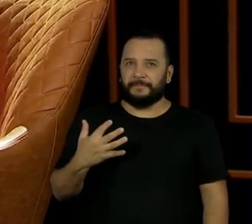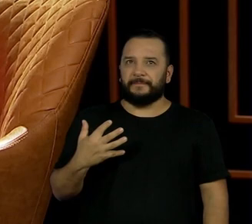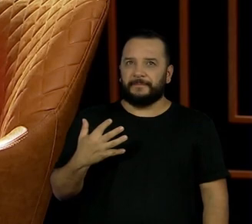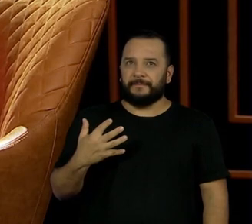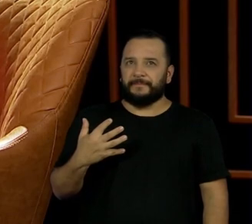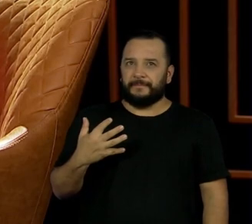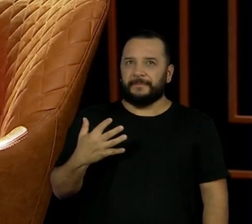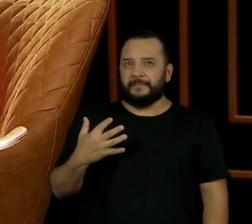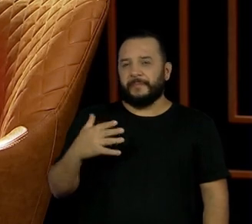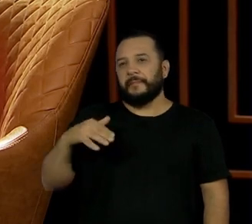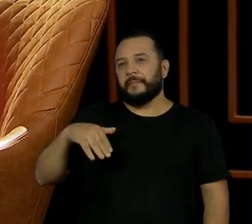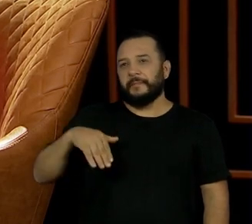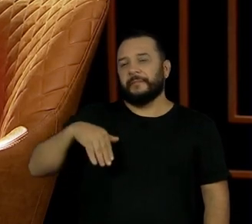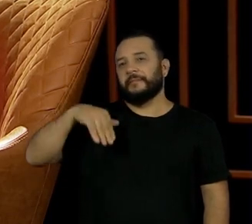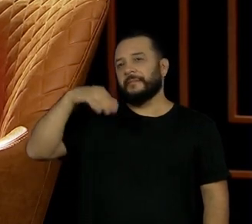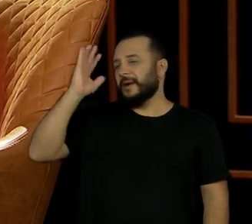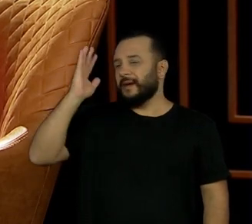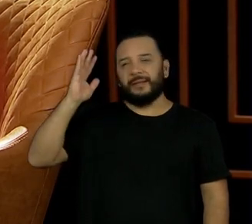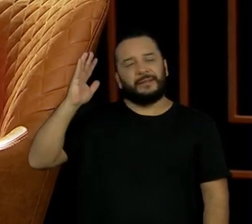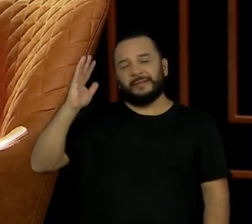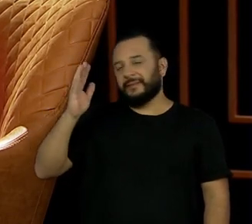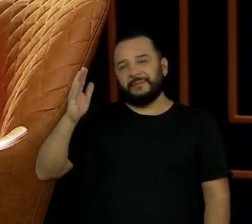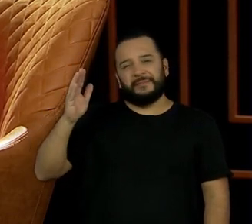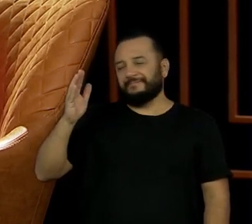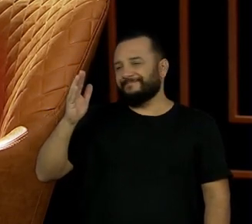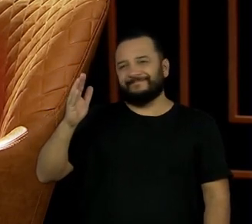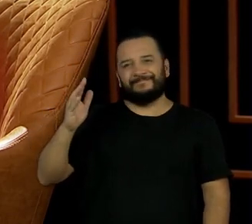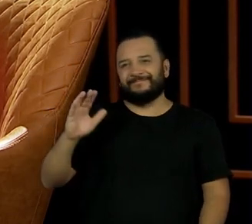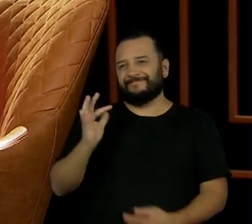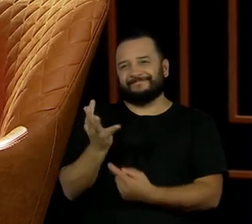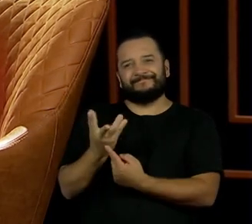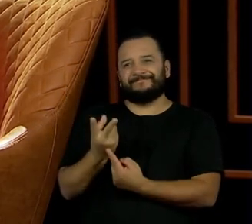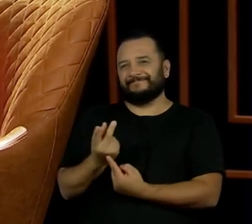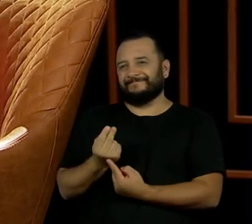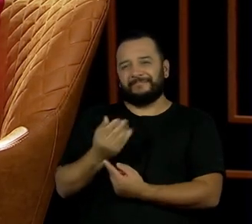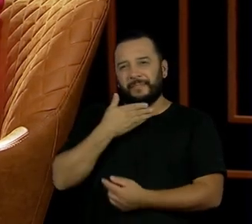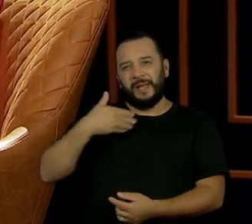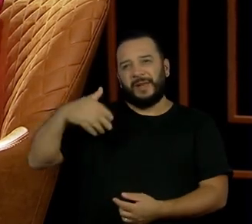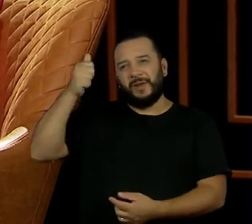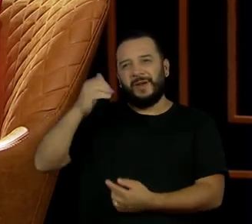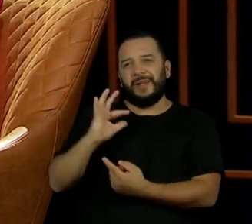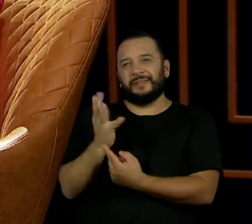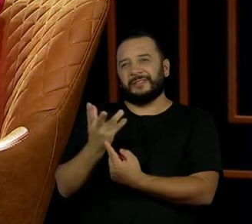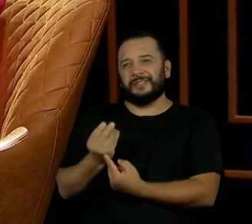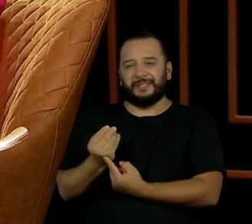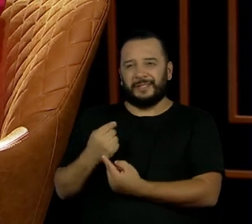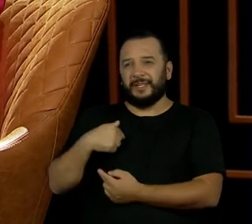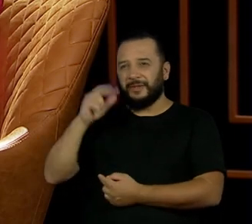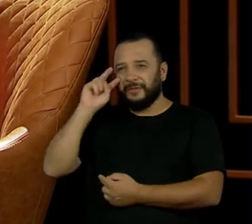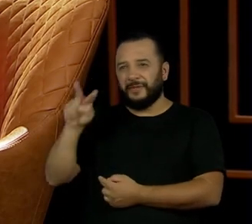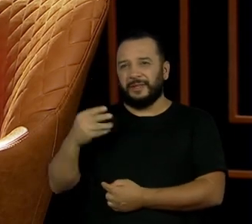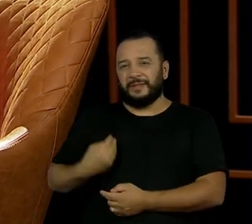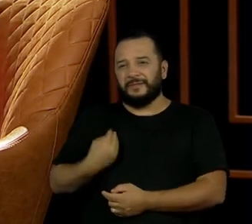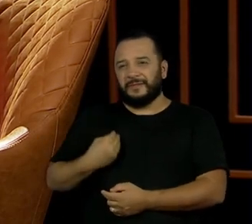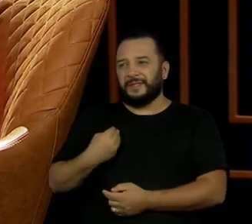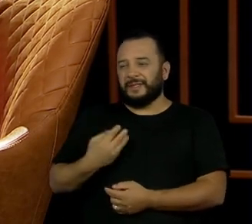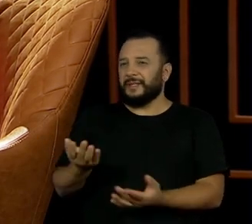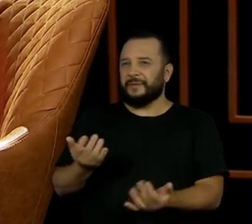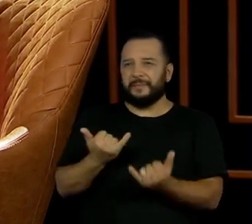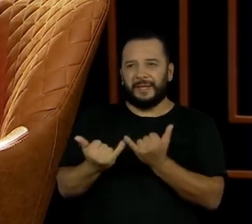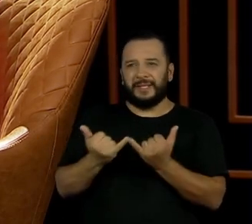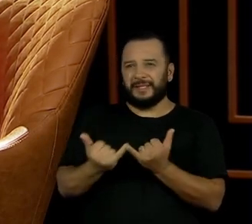uma das maiores artistas que eu já vi na vida e eu acho que a gente nunca viu nada parecido com isso né